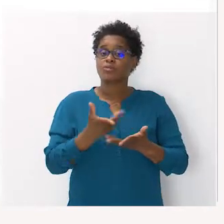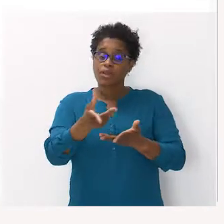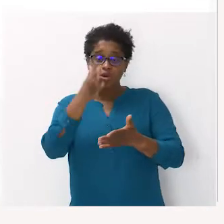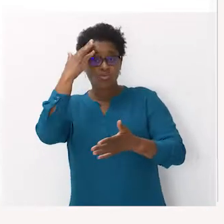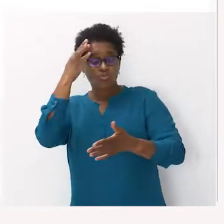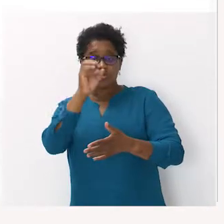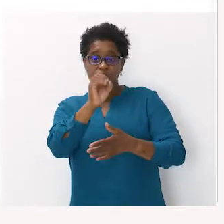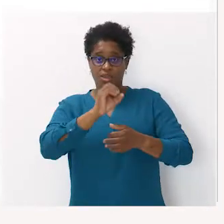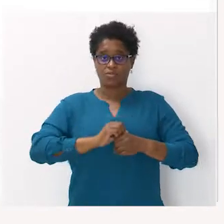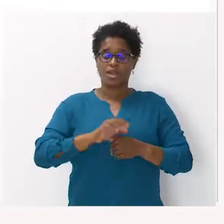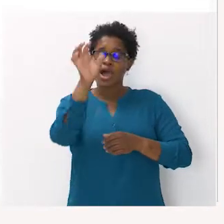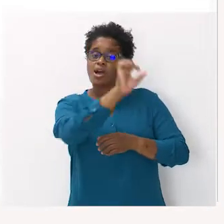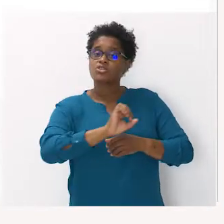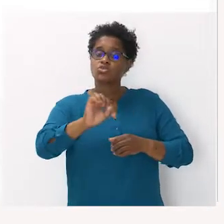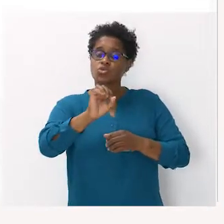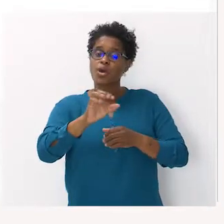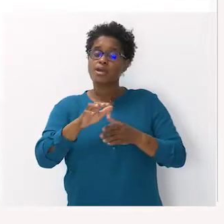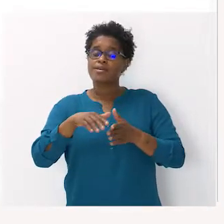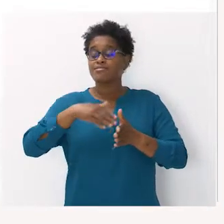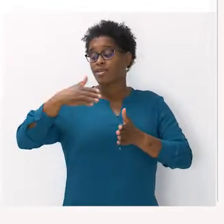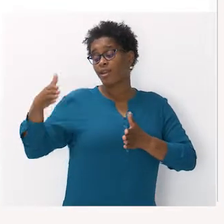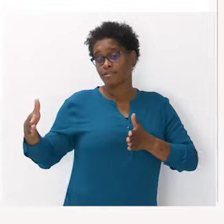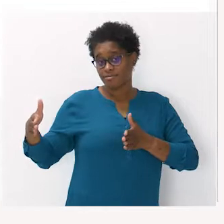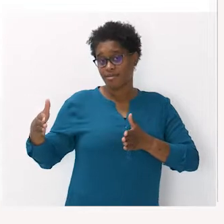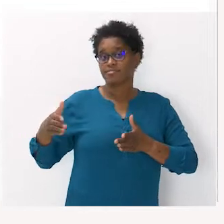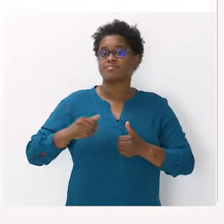ao número zero. À sua direita,